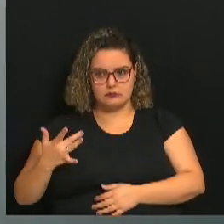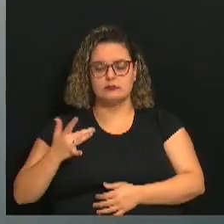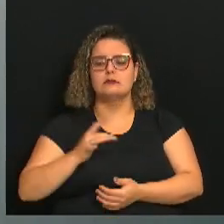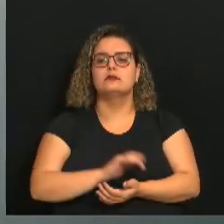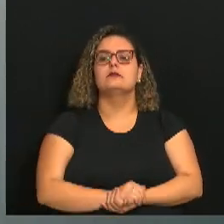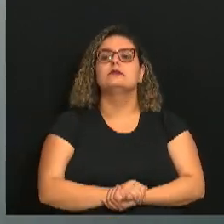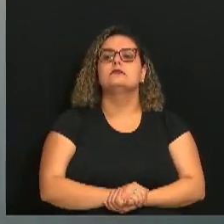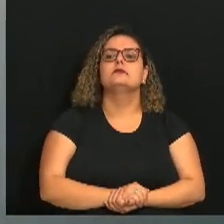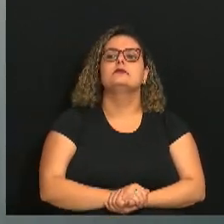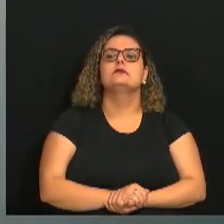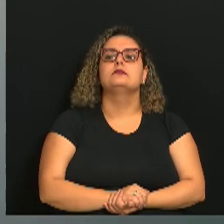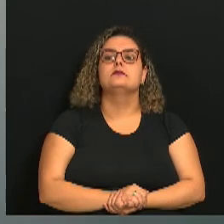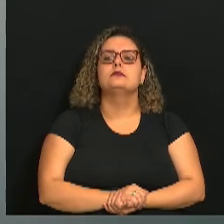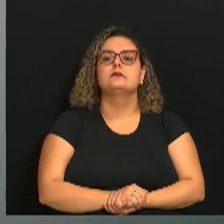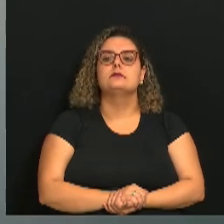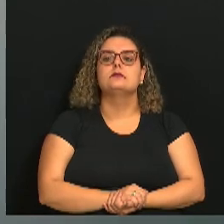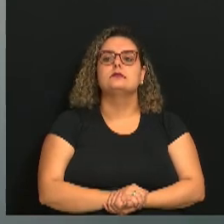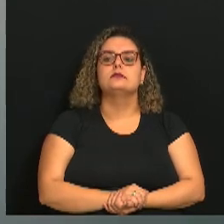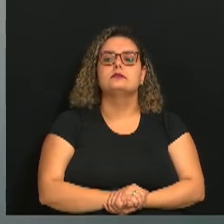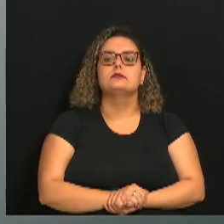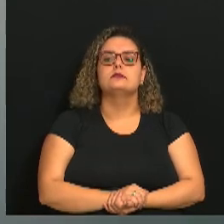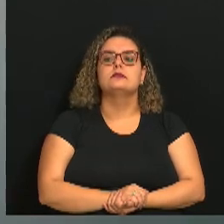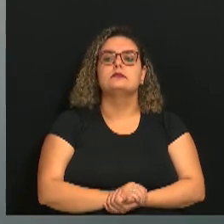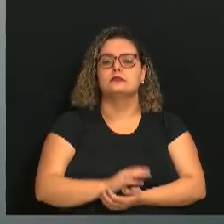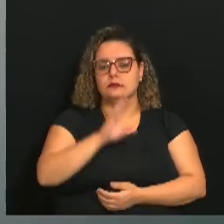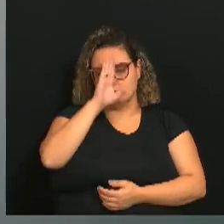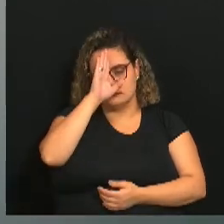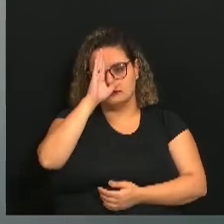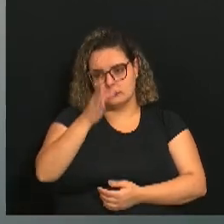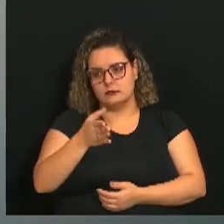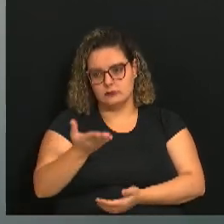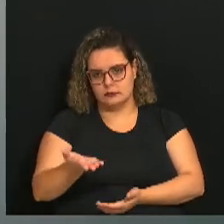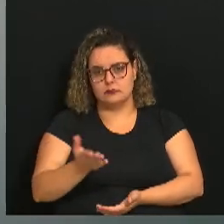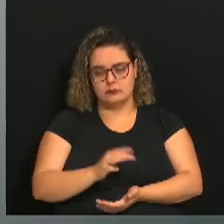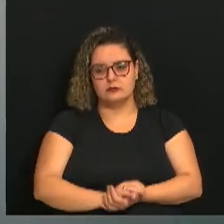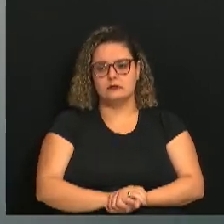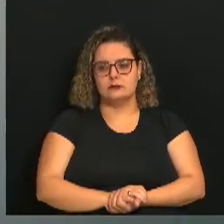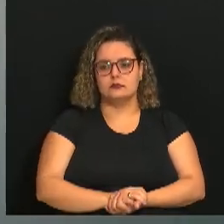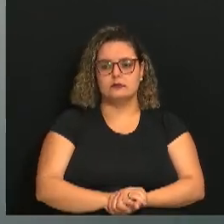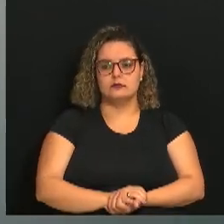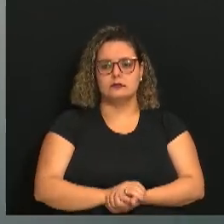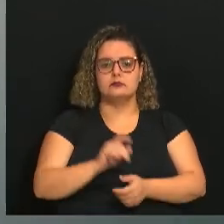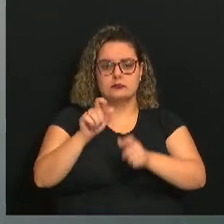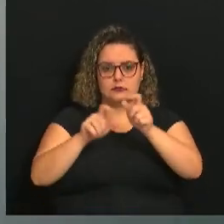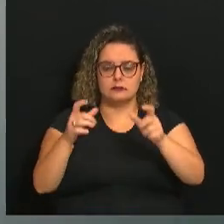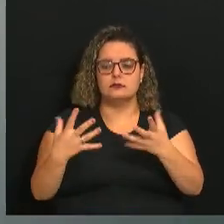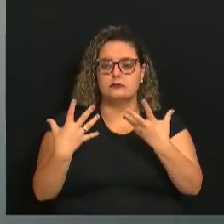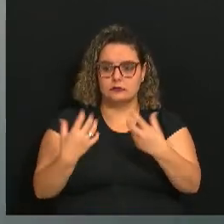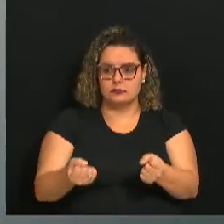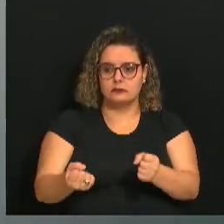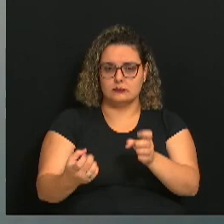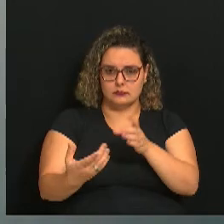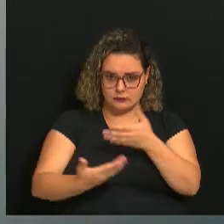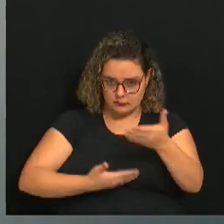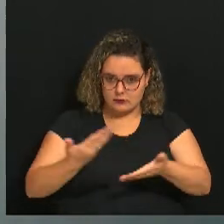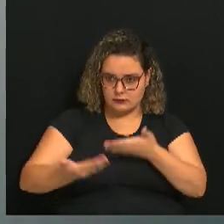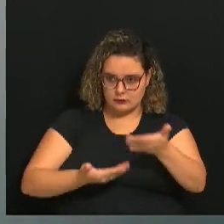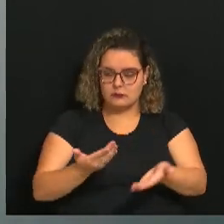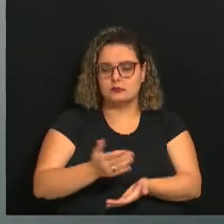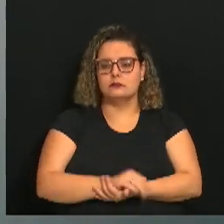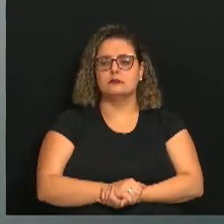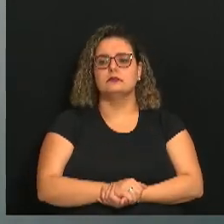também, principalmente nessas questões aí das cuidadoras. A gente